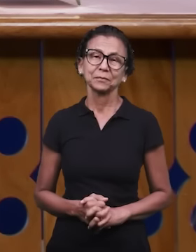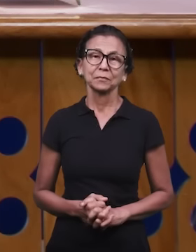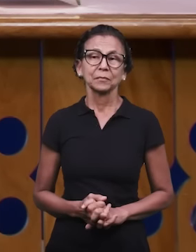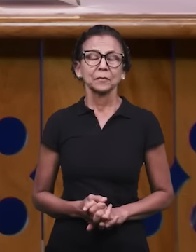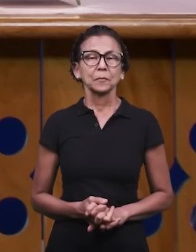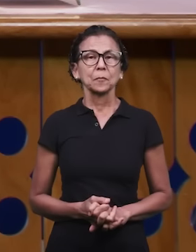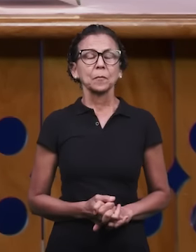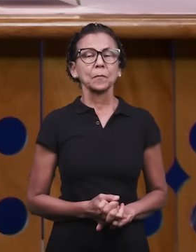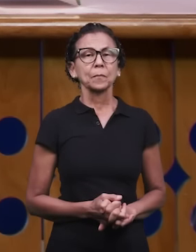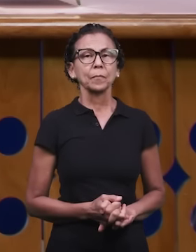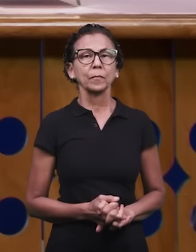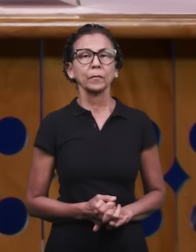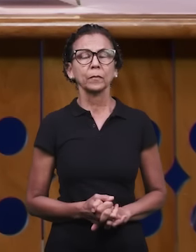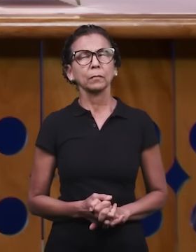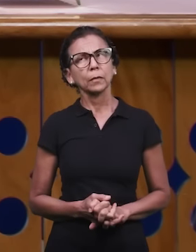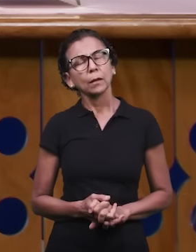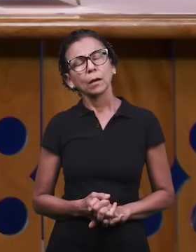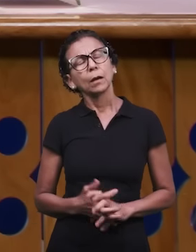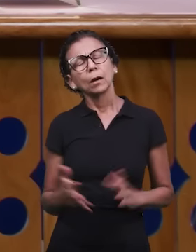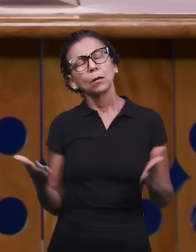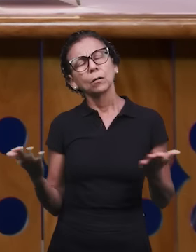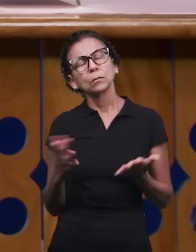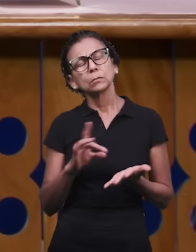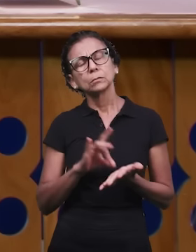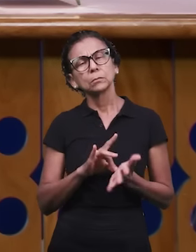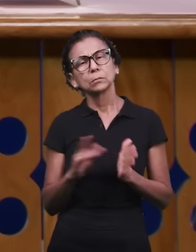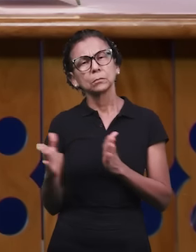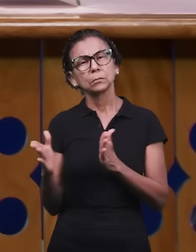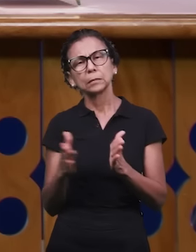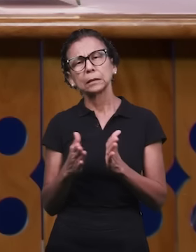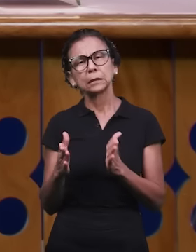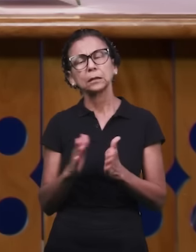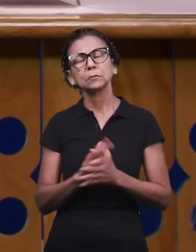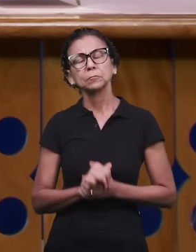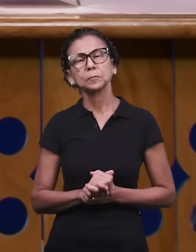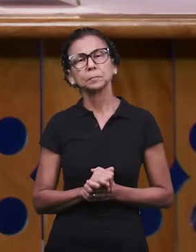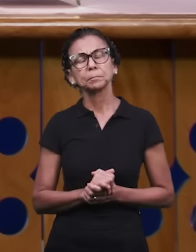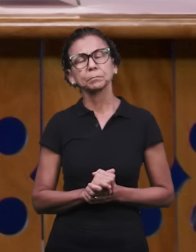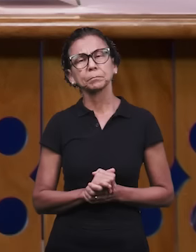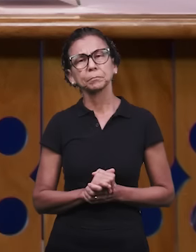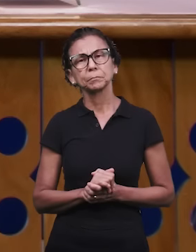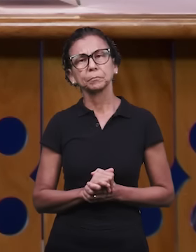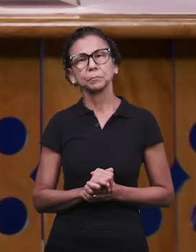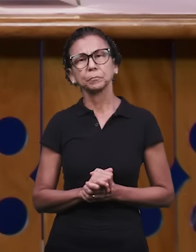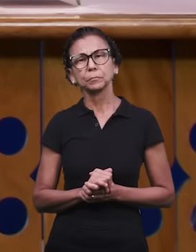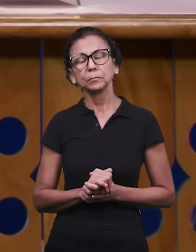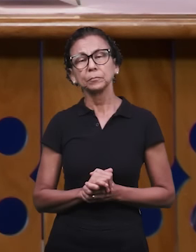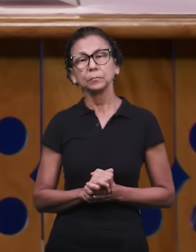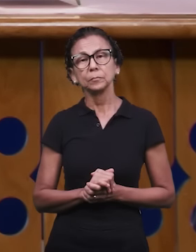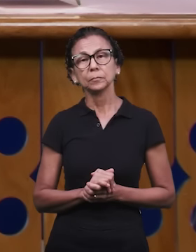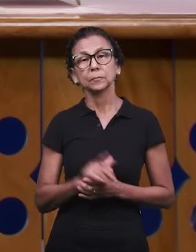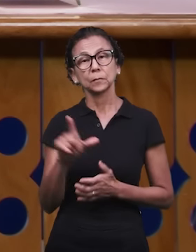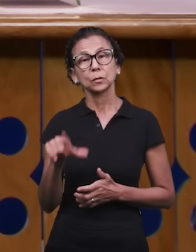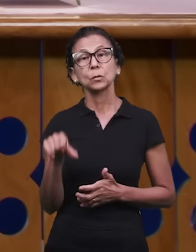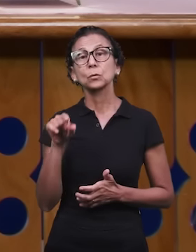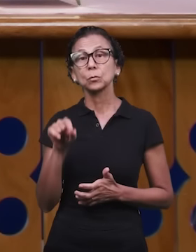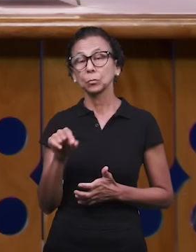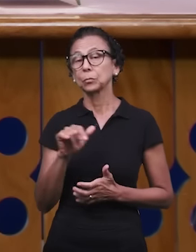Se nós formos olharmos lá em Mateus 24, quando o Senhor dá todas aquelas